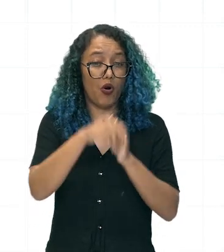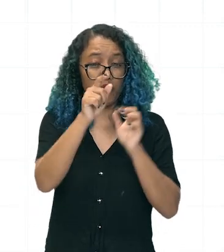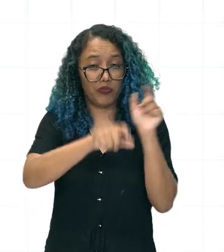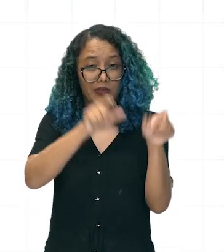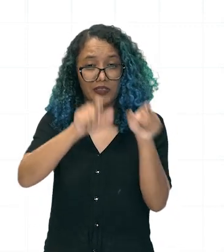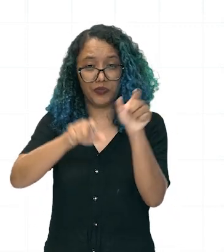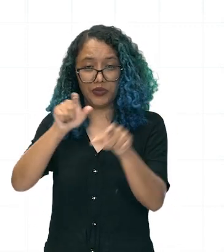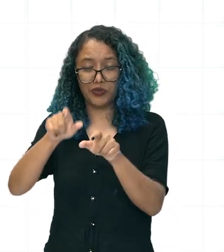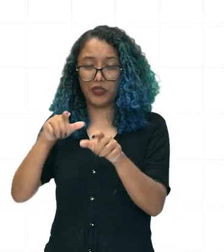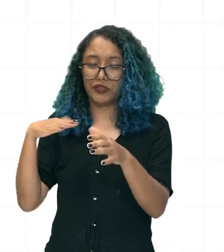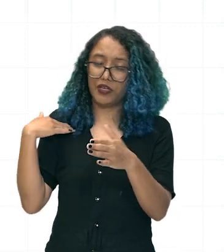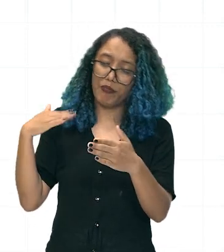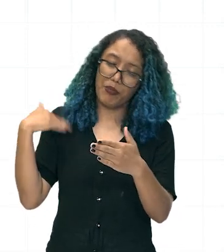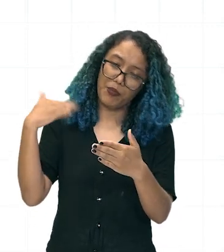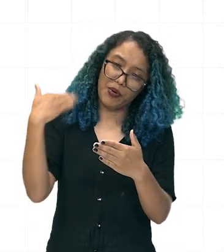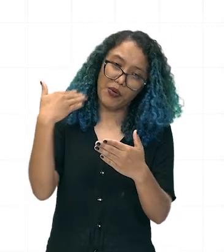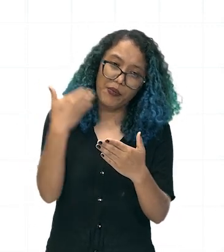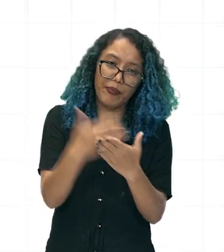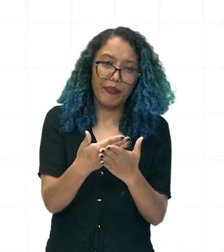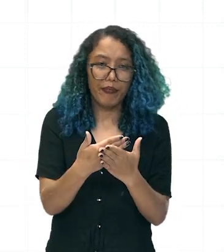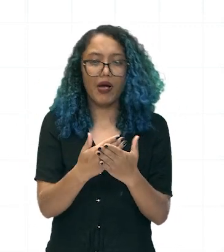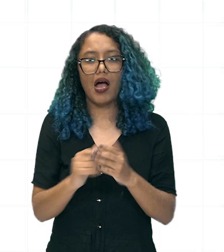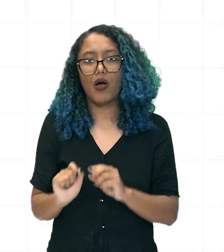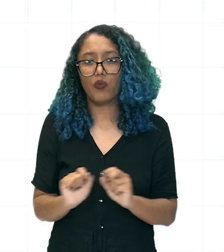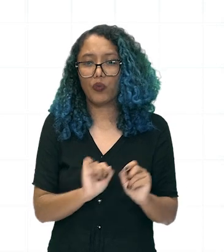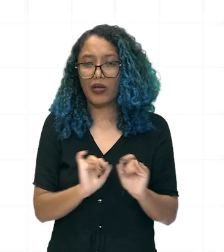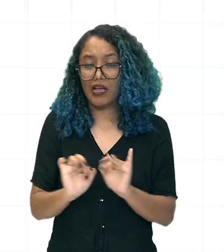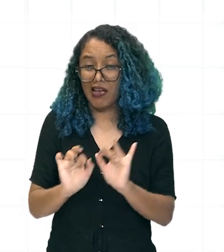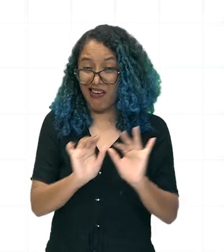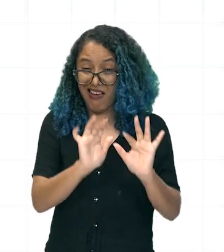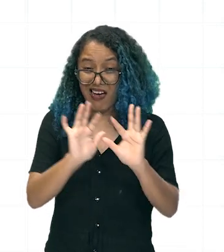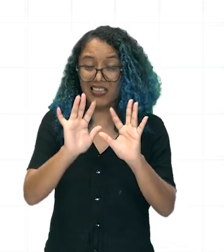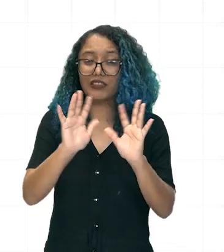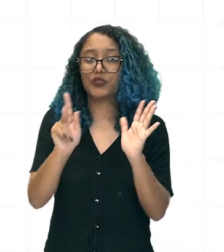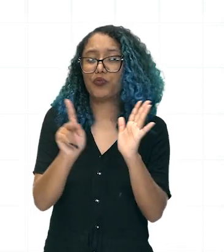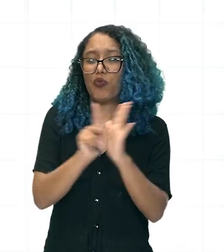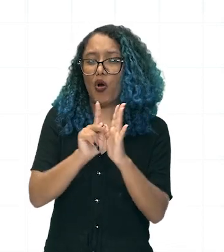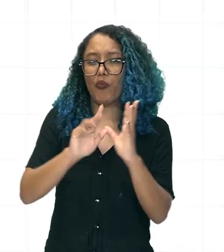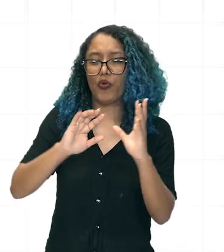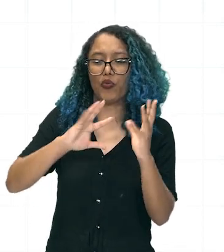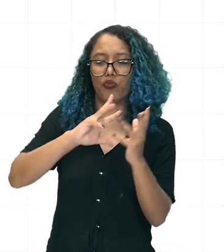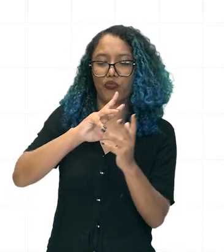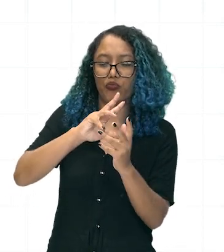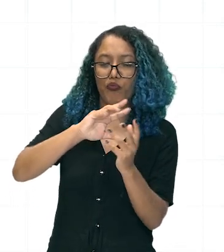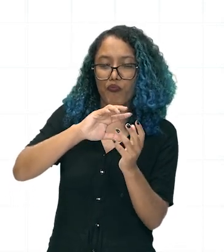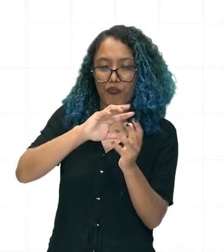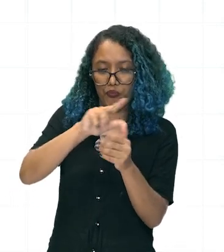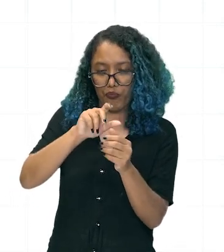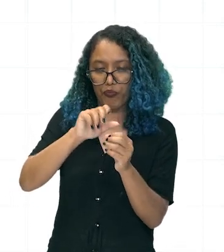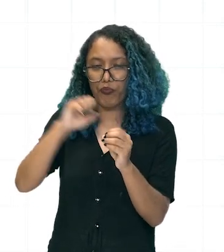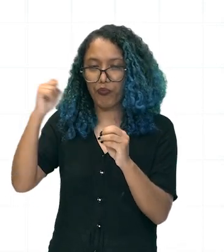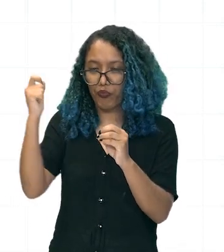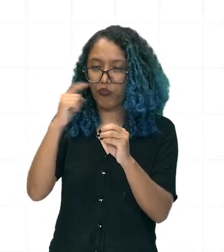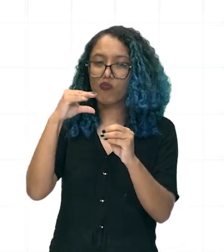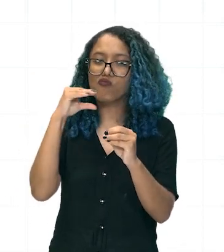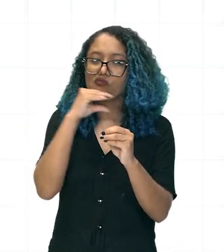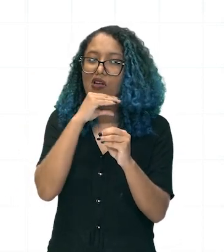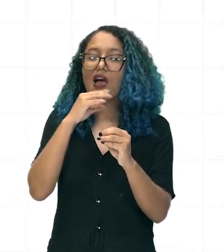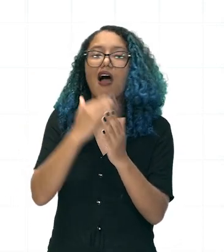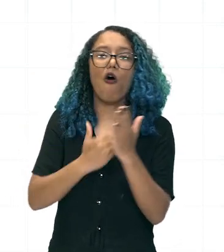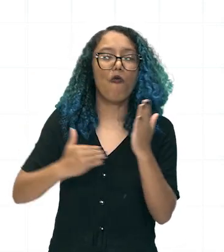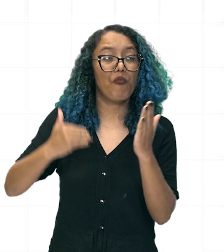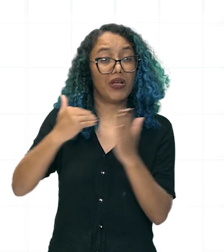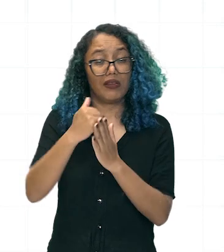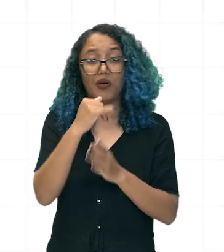anos, aumentou suas emissões de gases do efeito estufa, tá? Como o gás